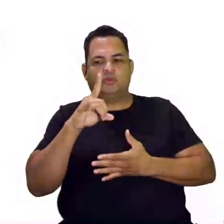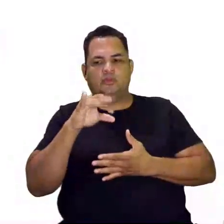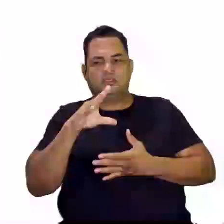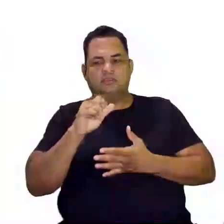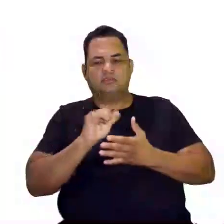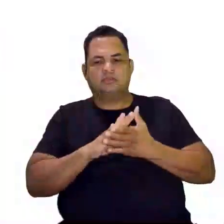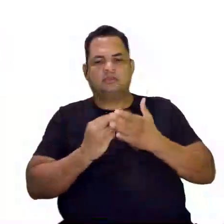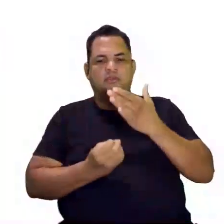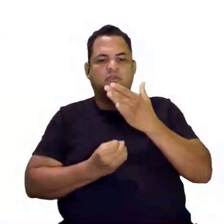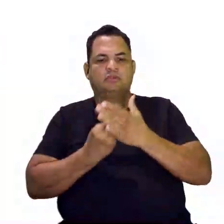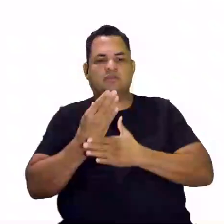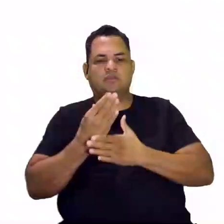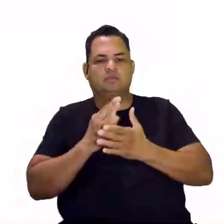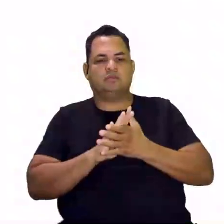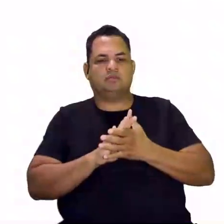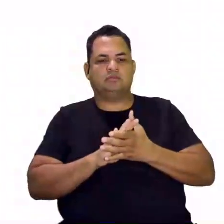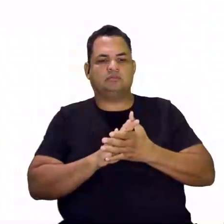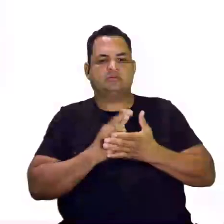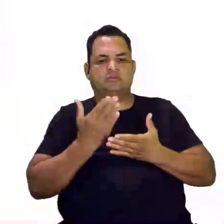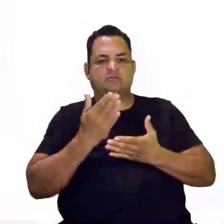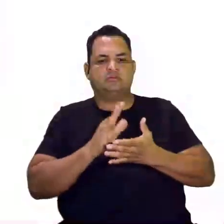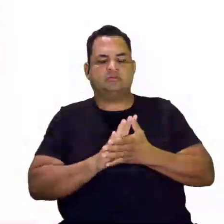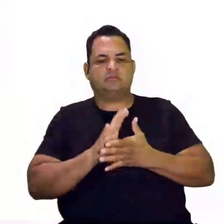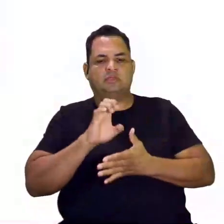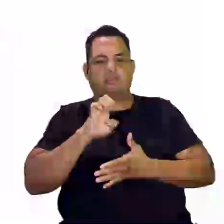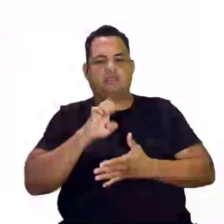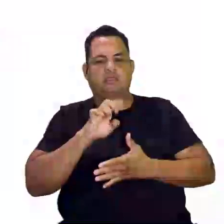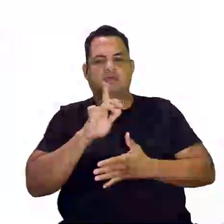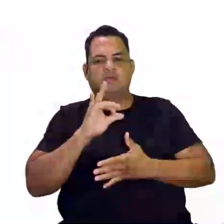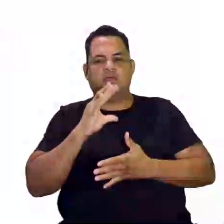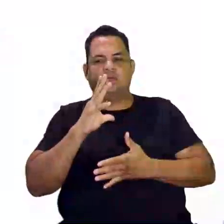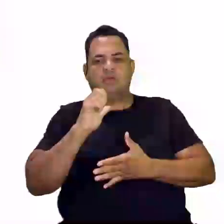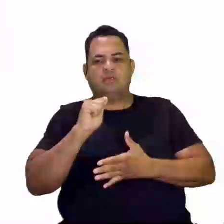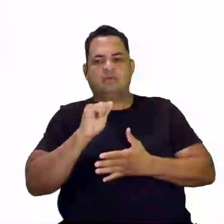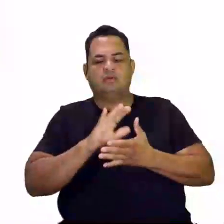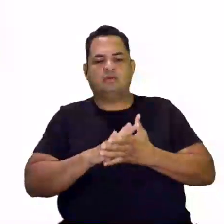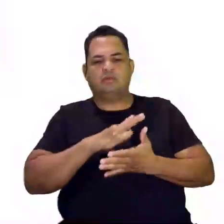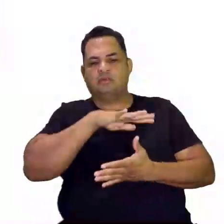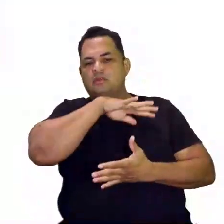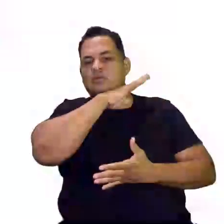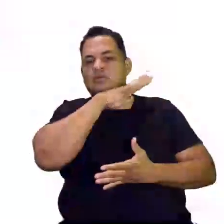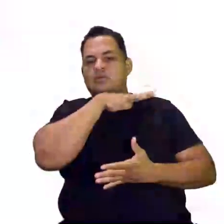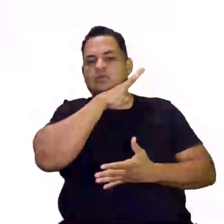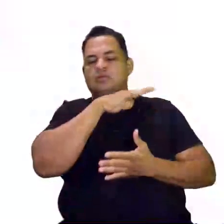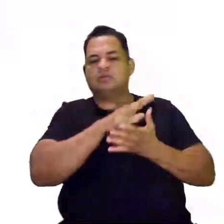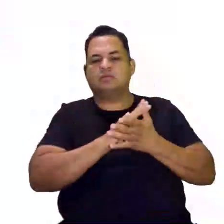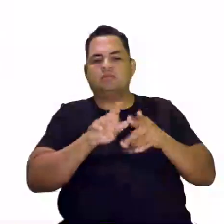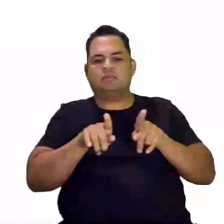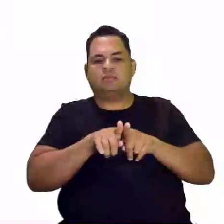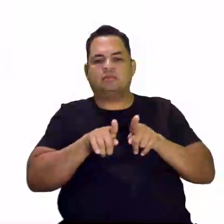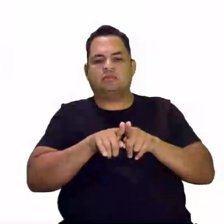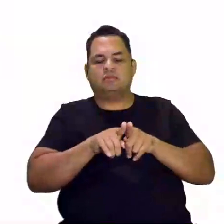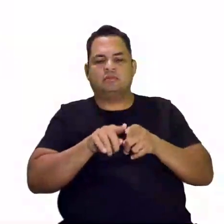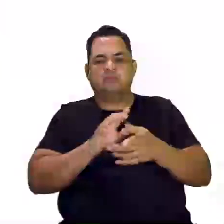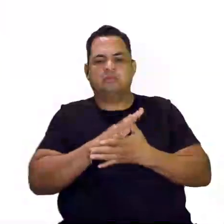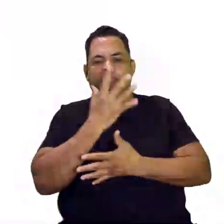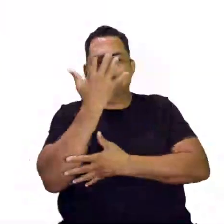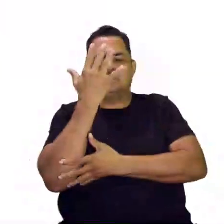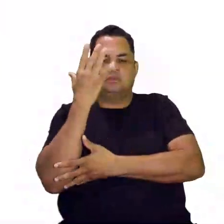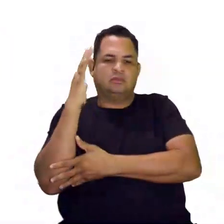com que surja a célula eucariota animal e a célula